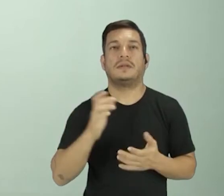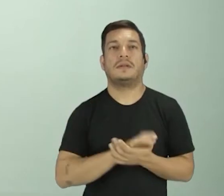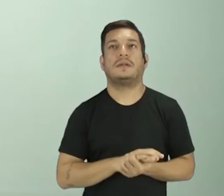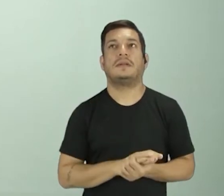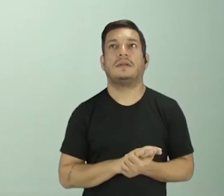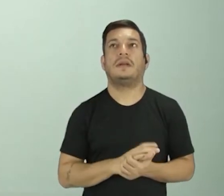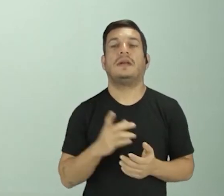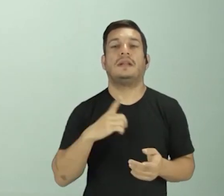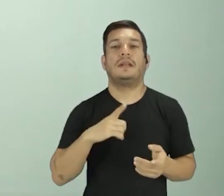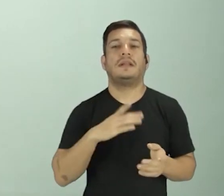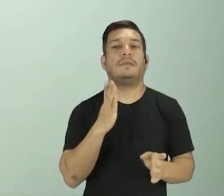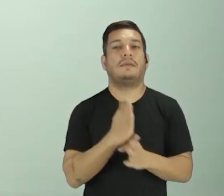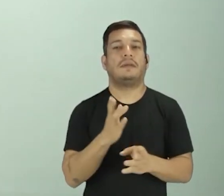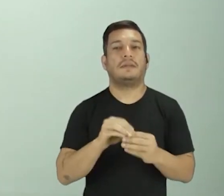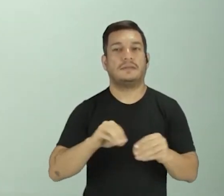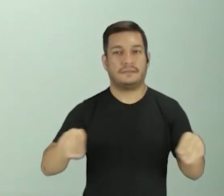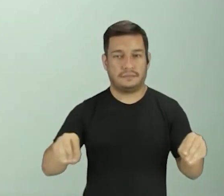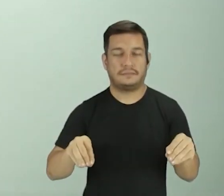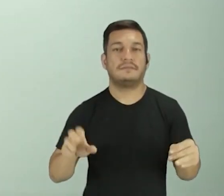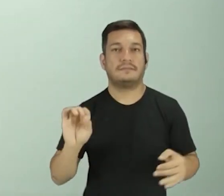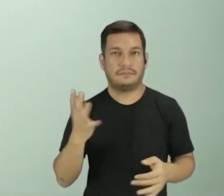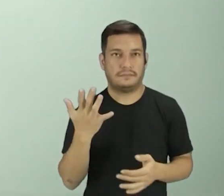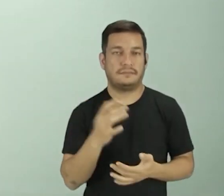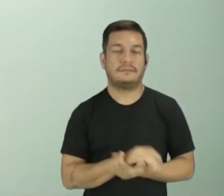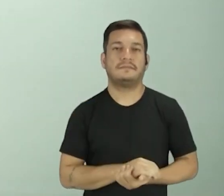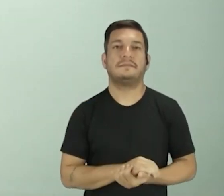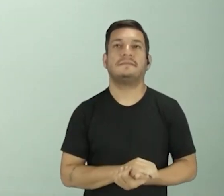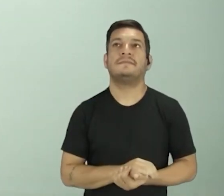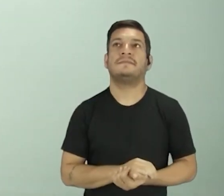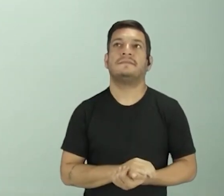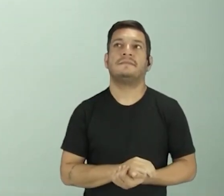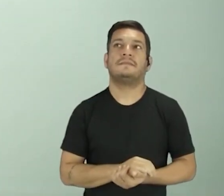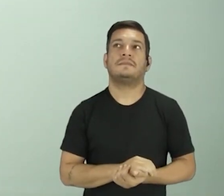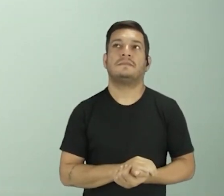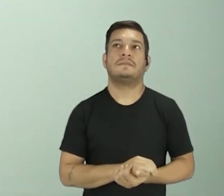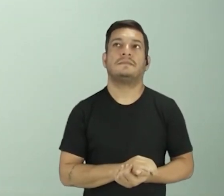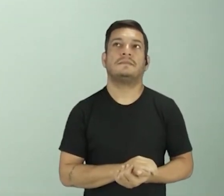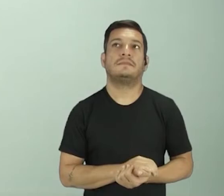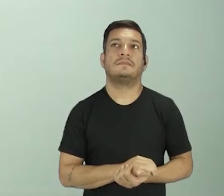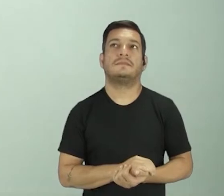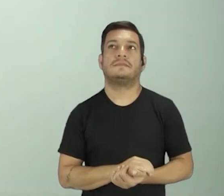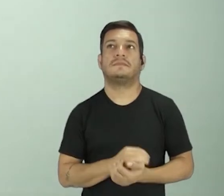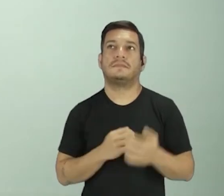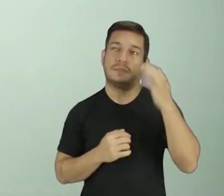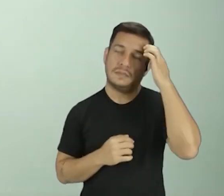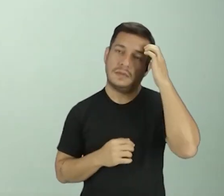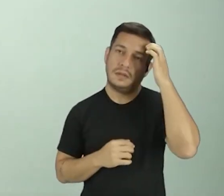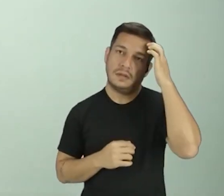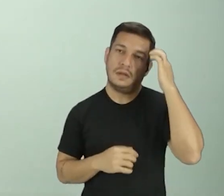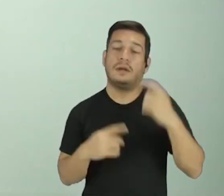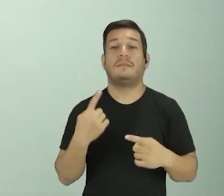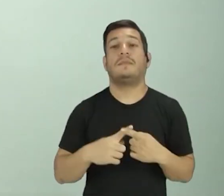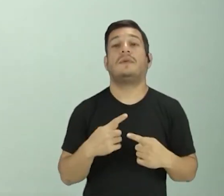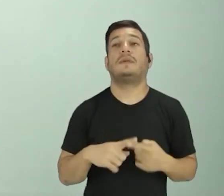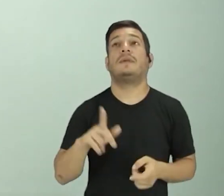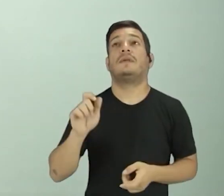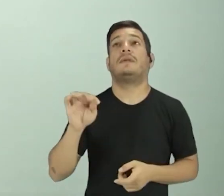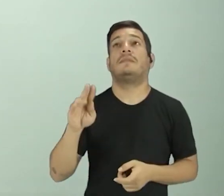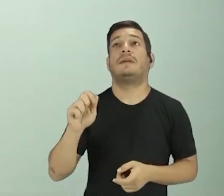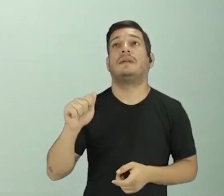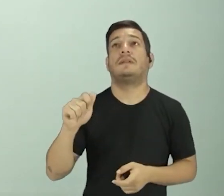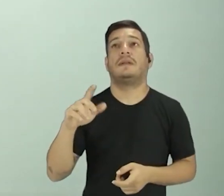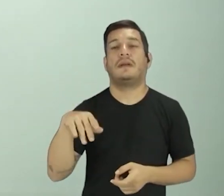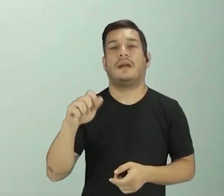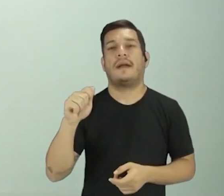já sofre meiose, tá? Beleza? Para a formação do gameta, porque o gameta ele é haploide,